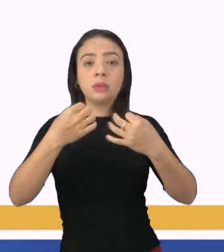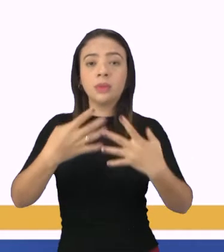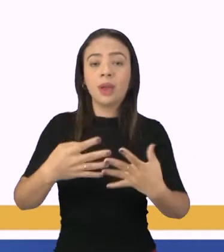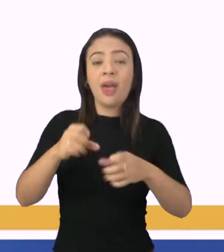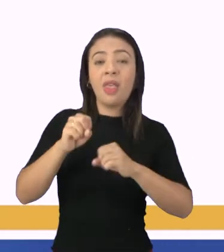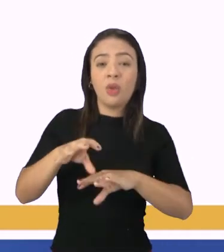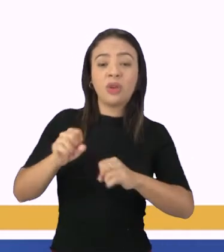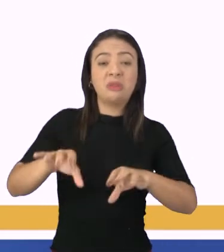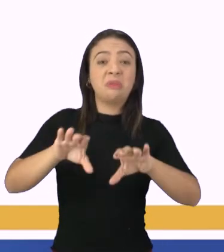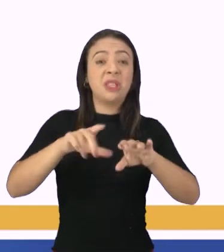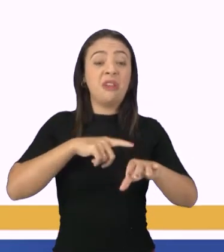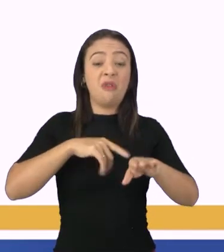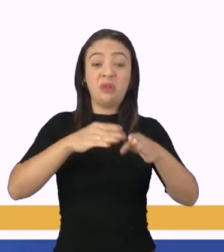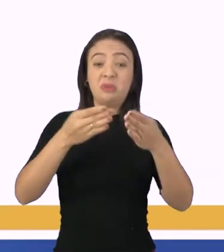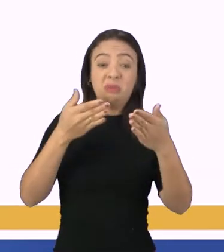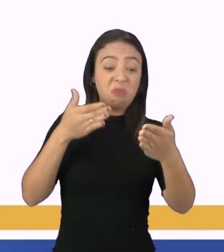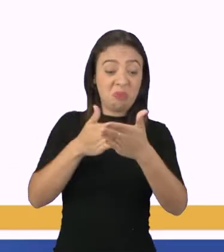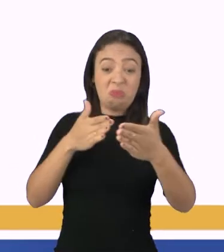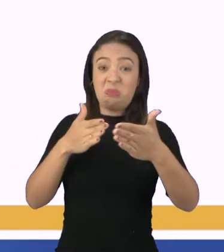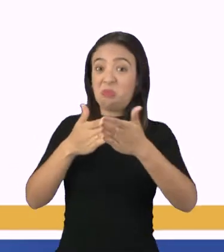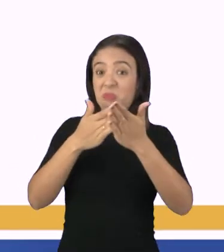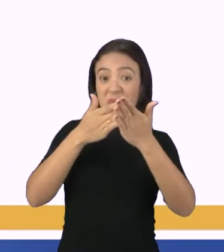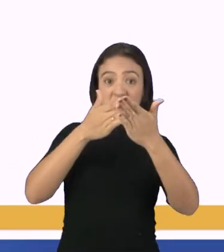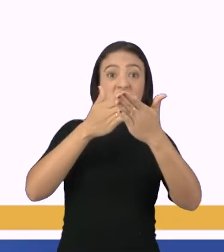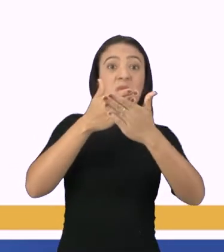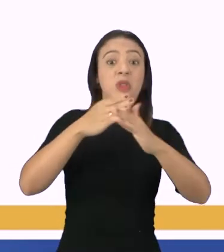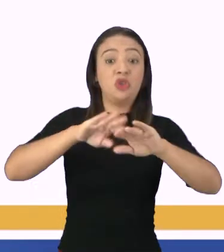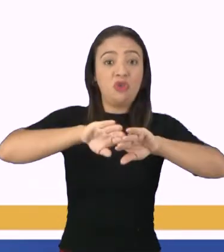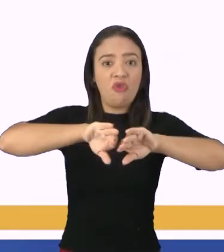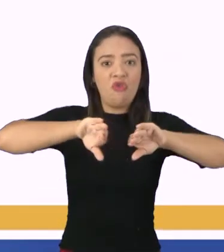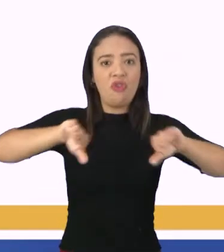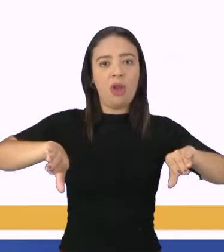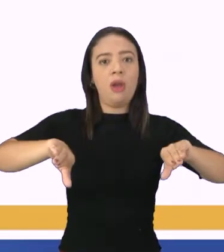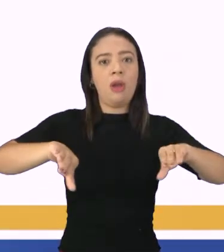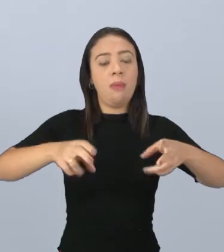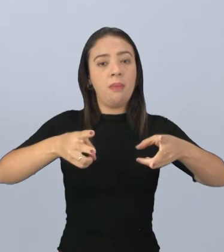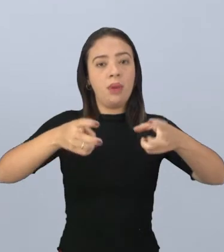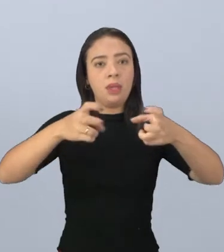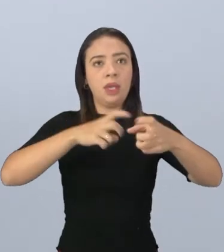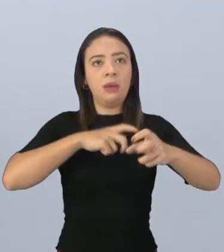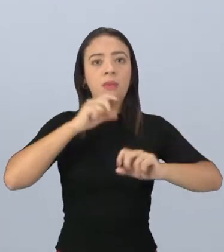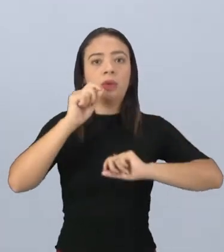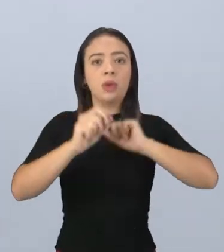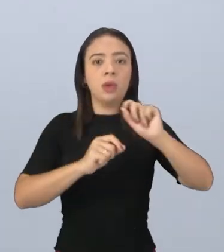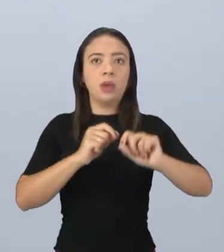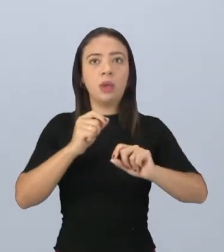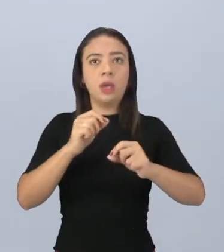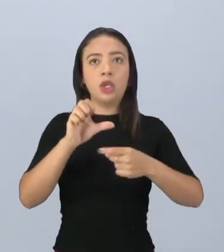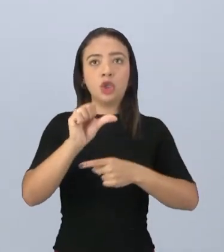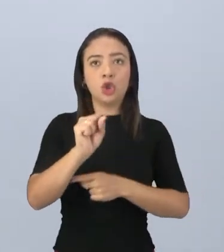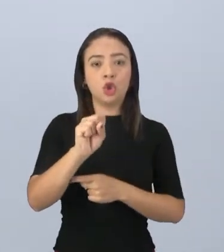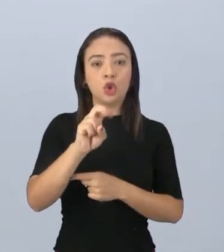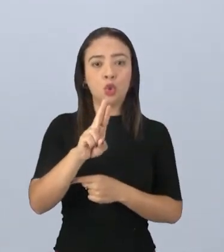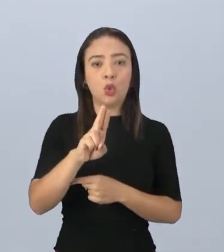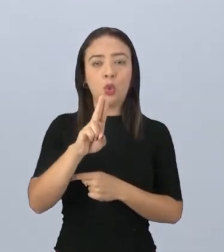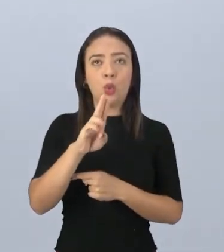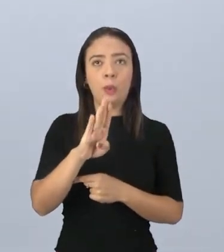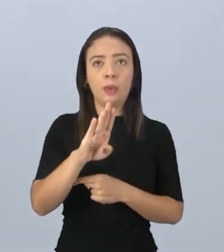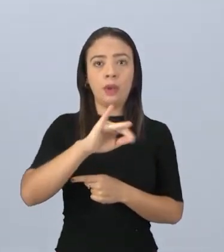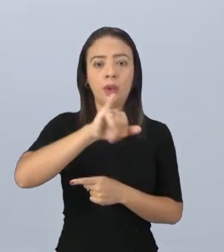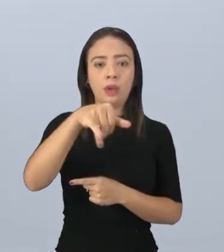e definitiva em 2020. Aqui percebemos a subjetividade do repórter, onde ele